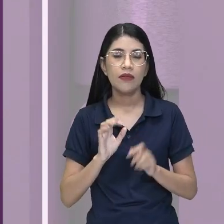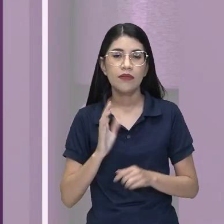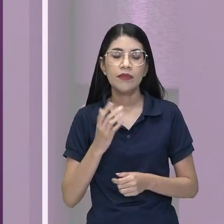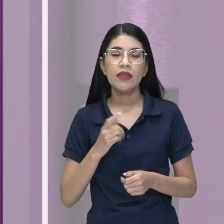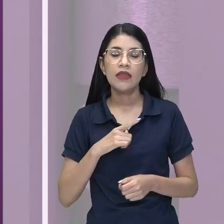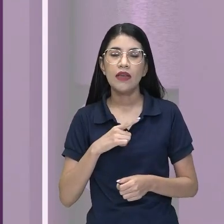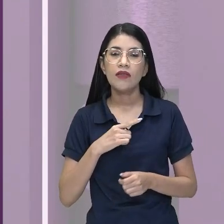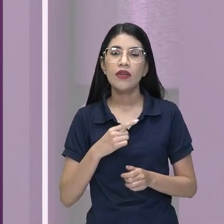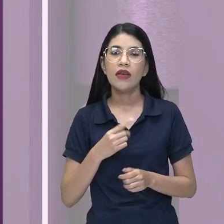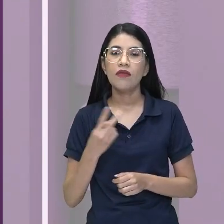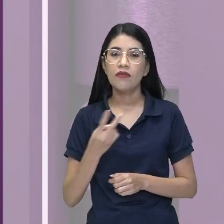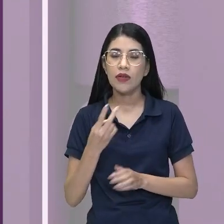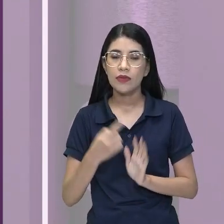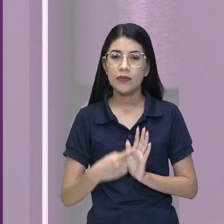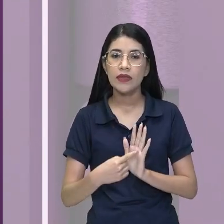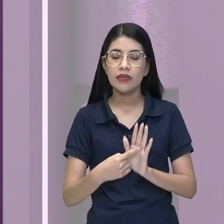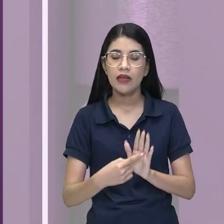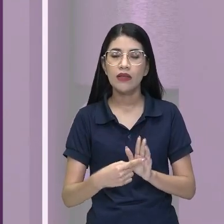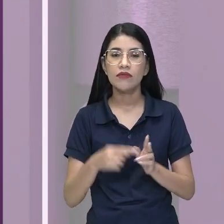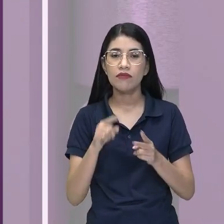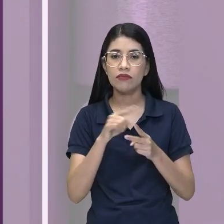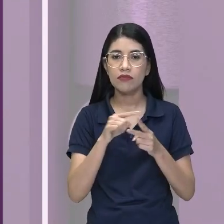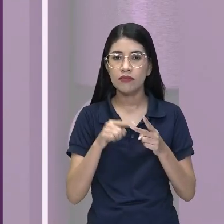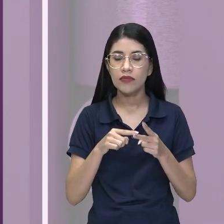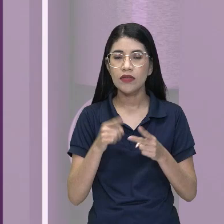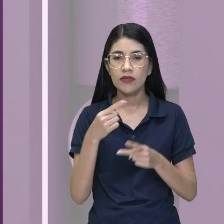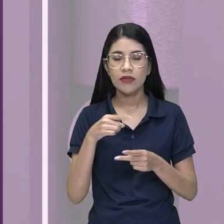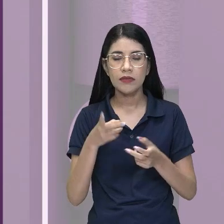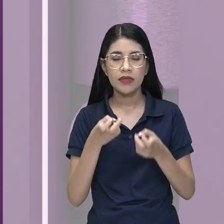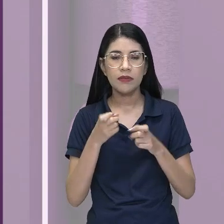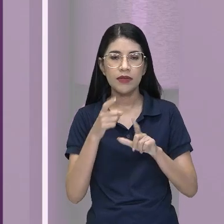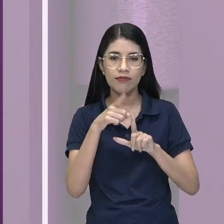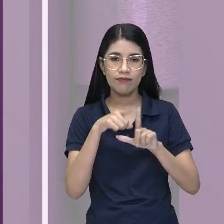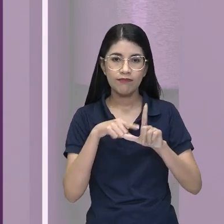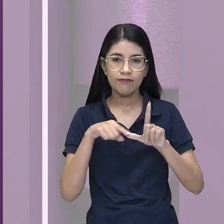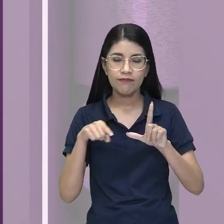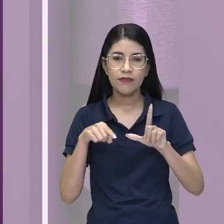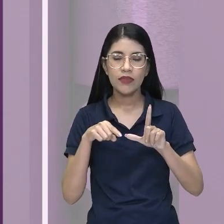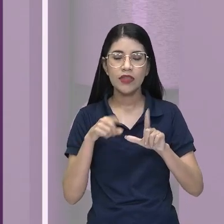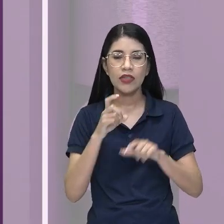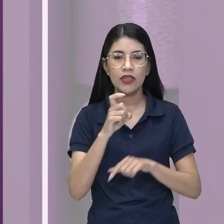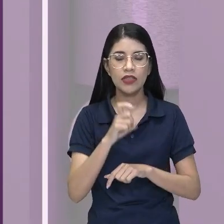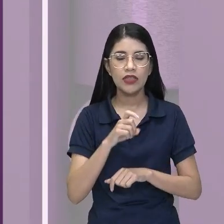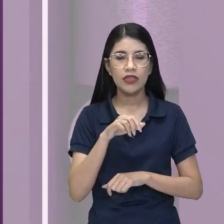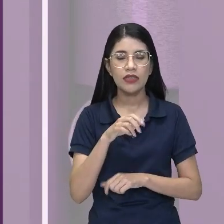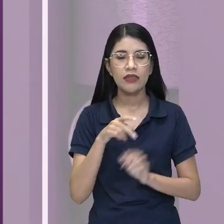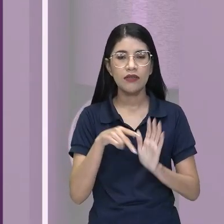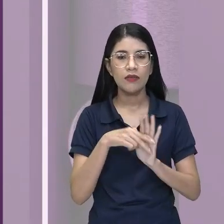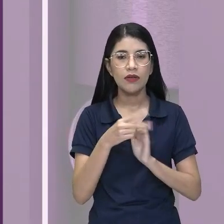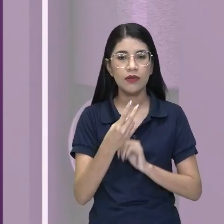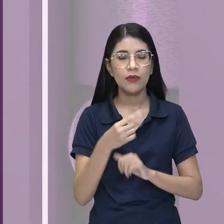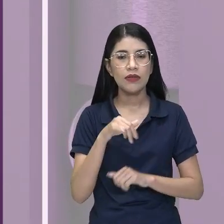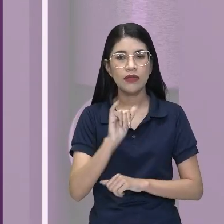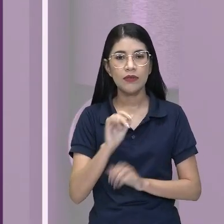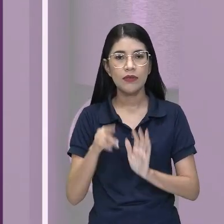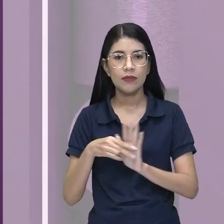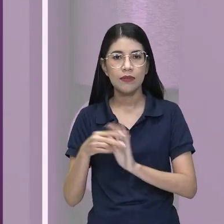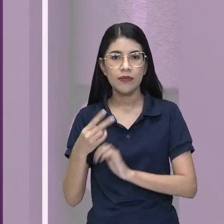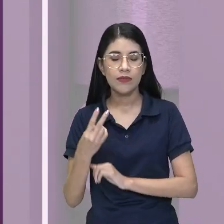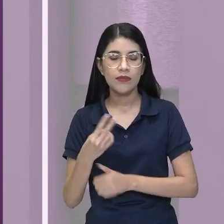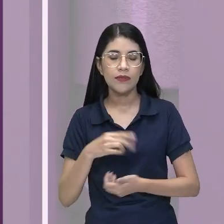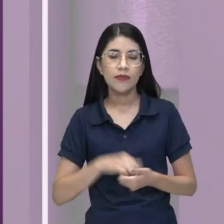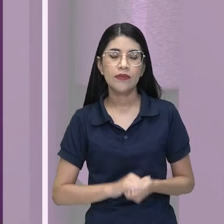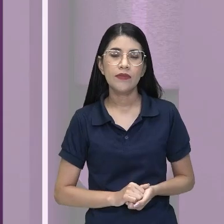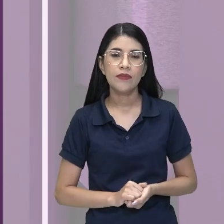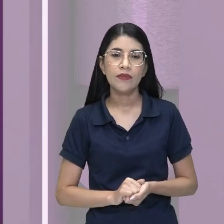valor das duas coordenadas, vocês viram ali no gráfico, x igual a 2, y igual a 2 e tal.